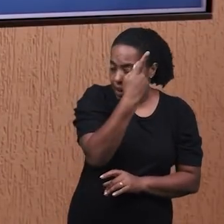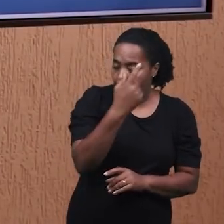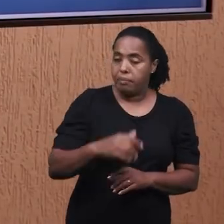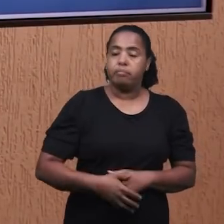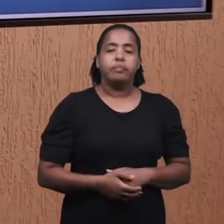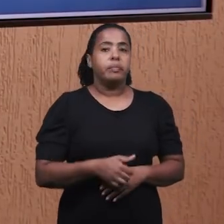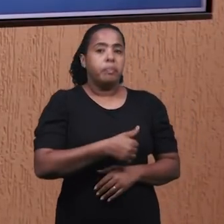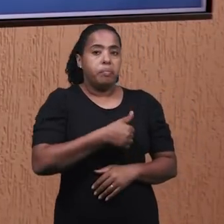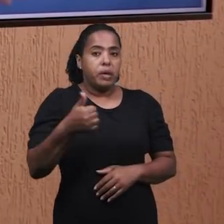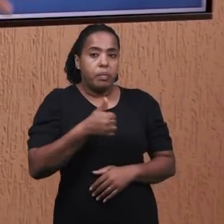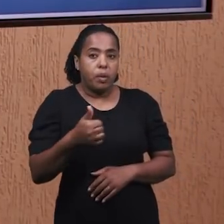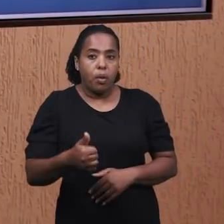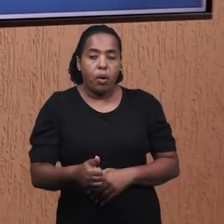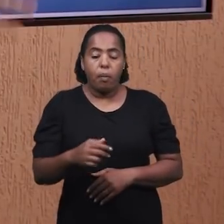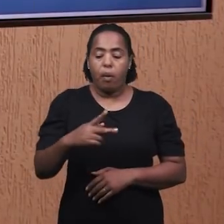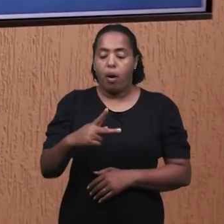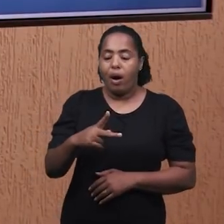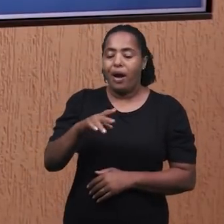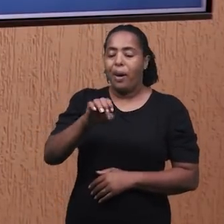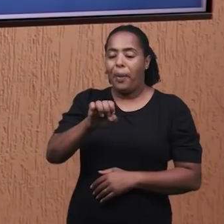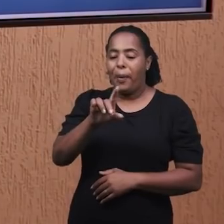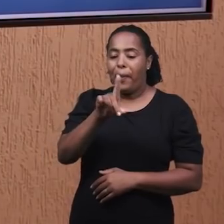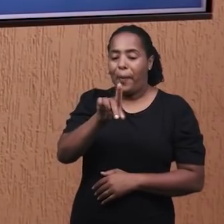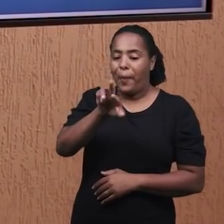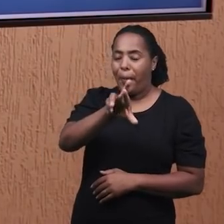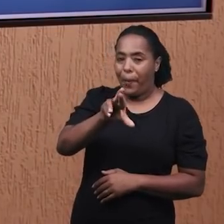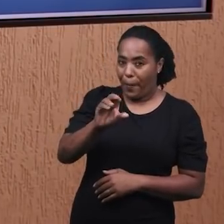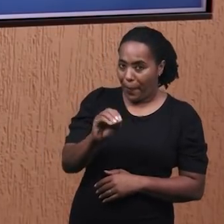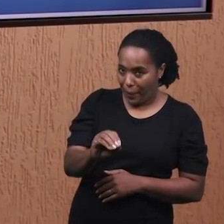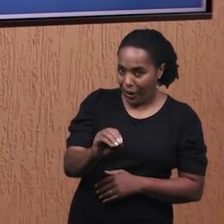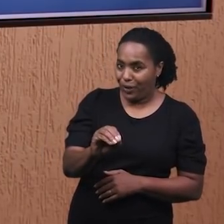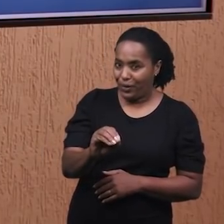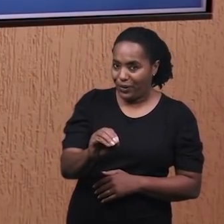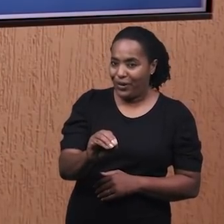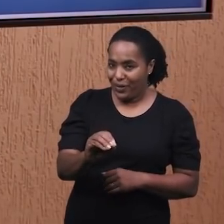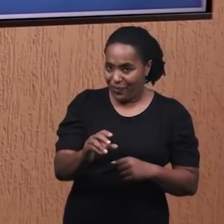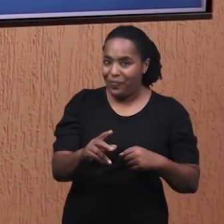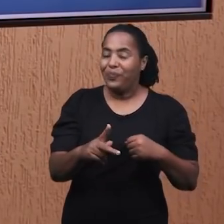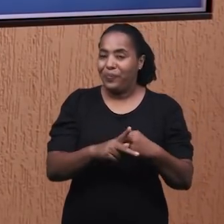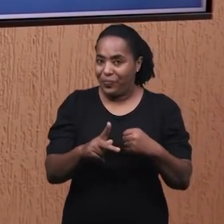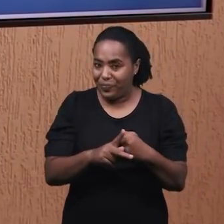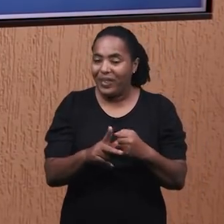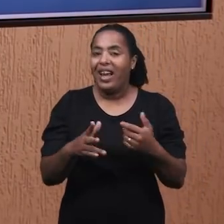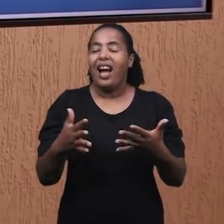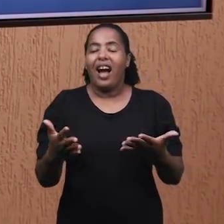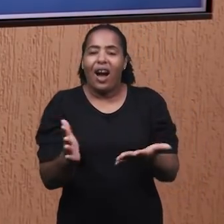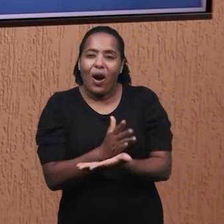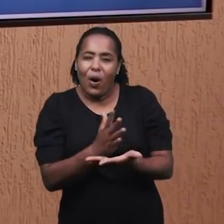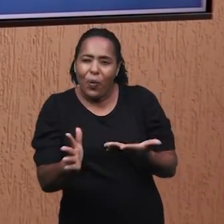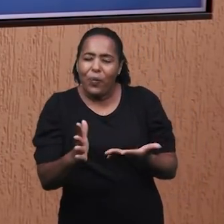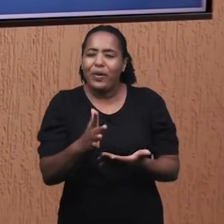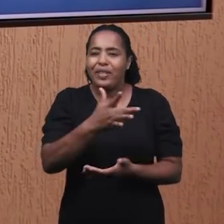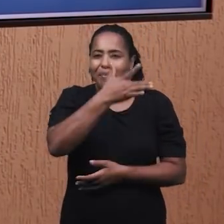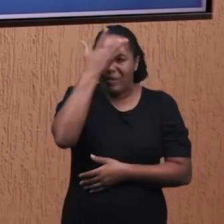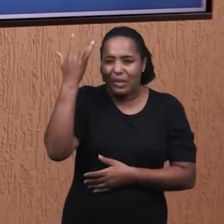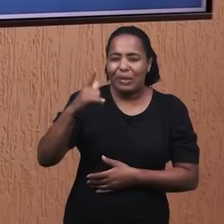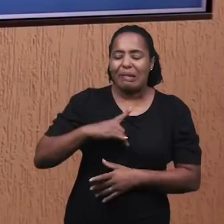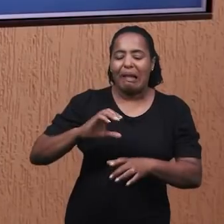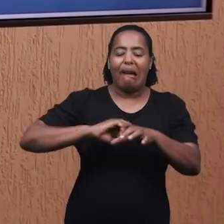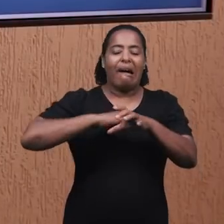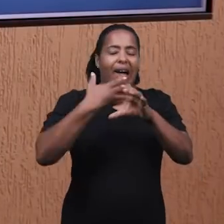Pedro, que é o desalinhado, o desarrumado, que algumas pessoas com TDAH podem ter